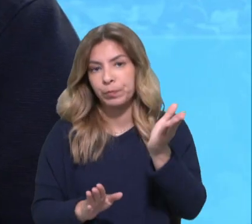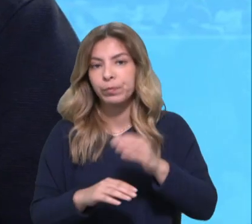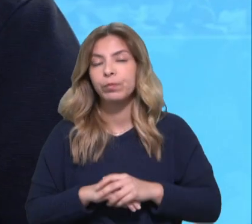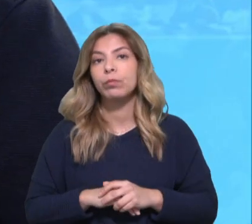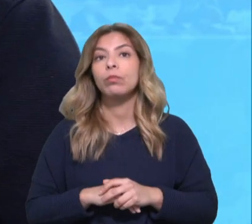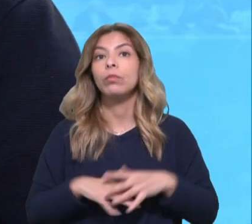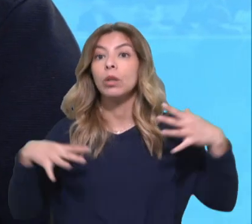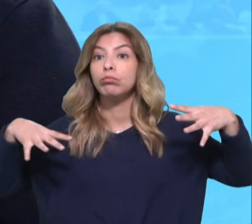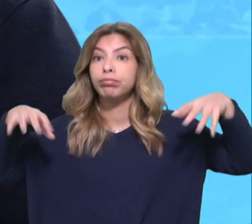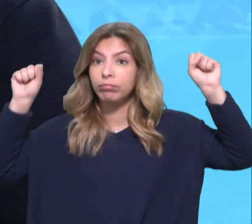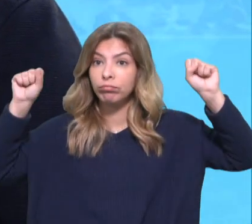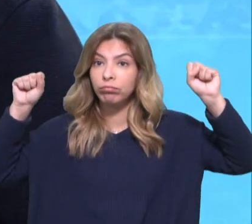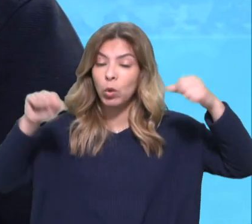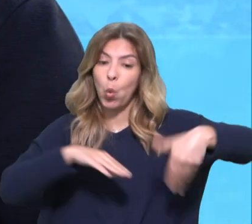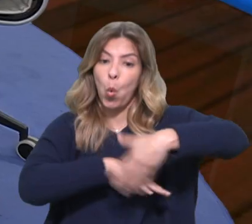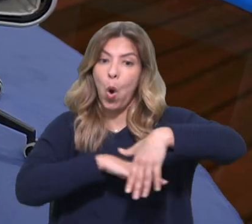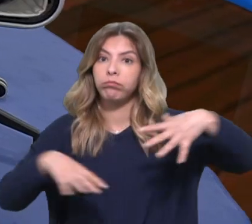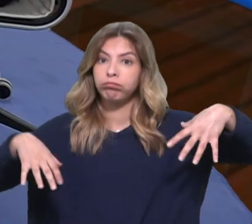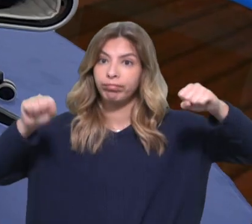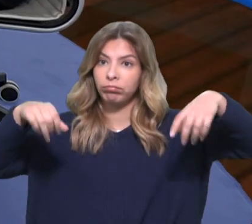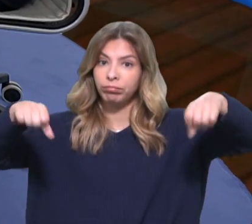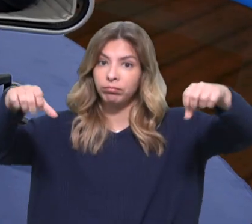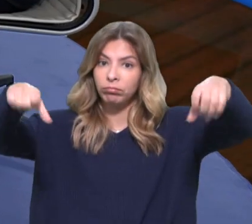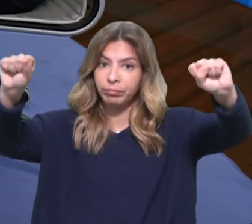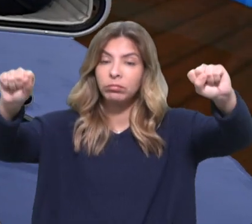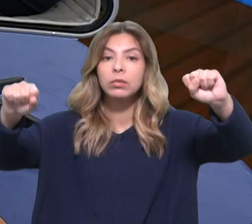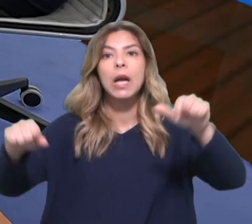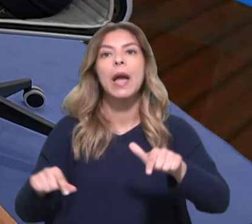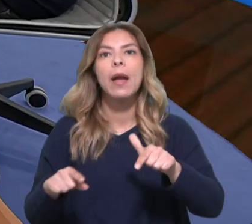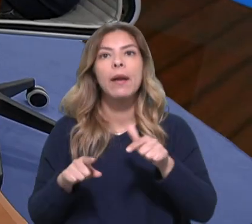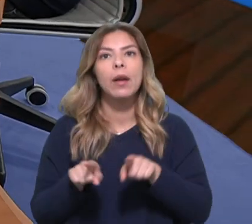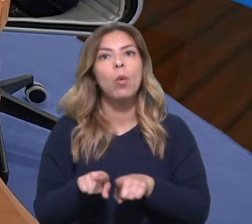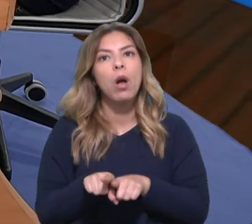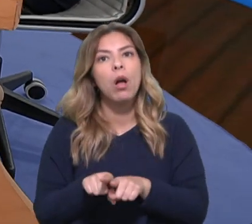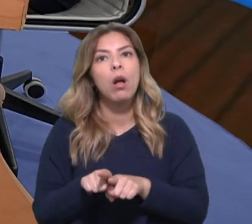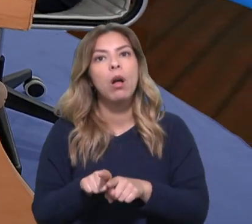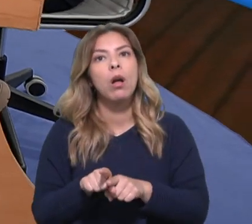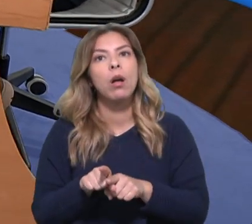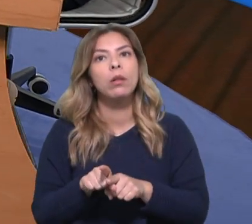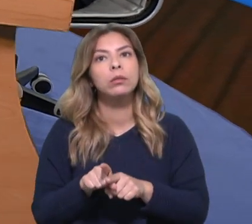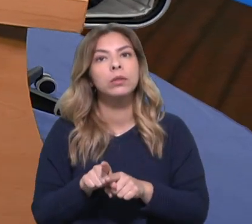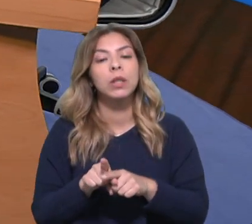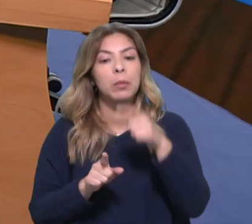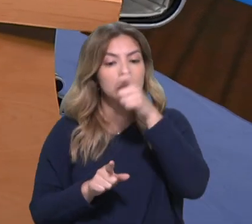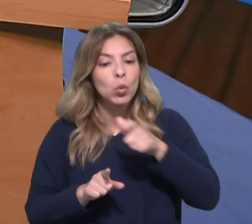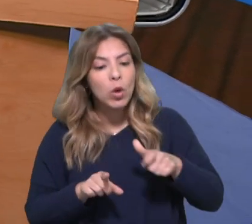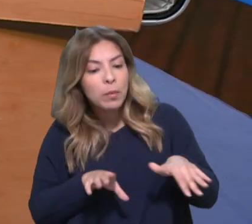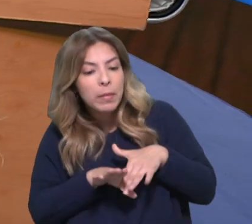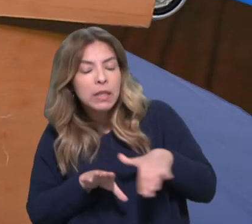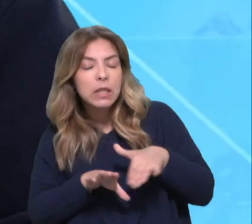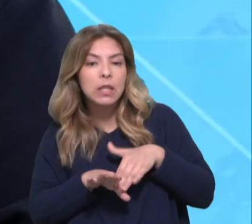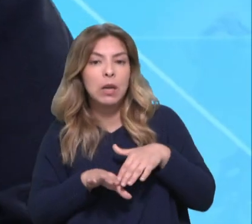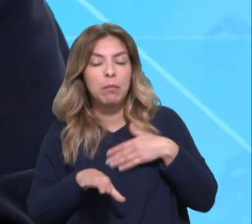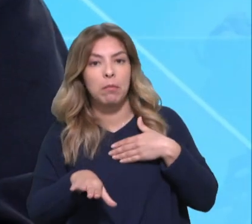é desligada na vila e é eliminada através dos archotes das pessoas que participam na